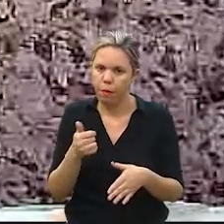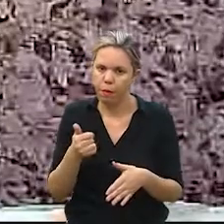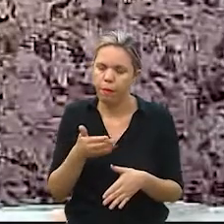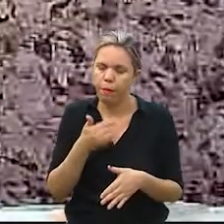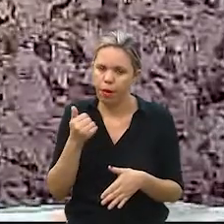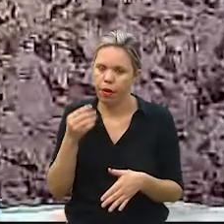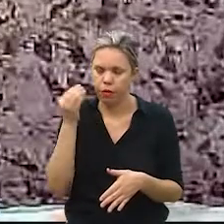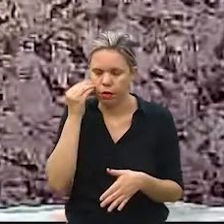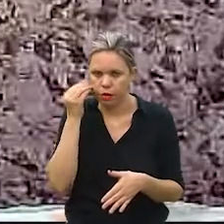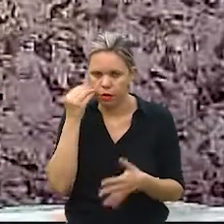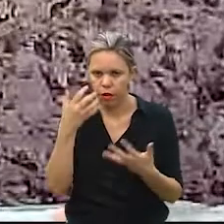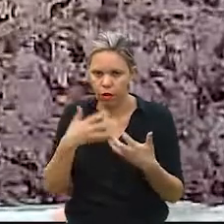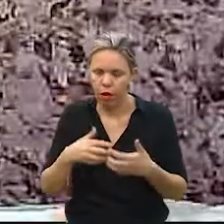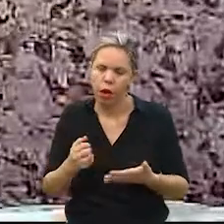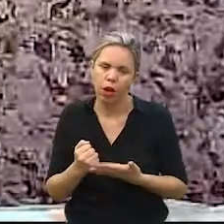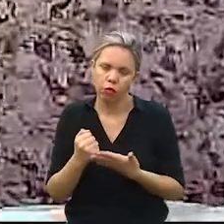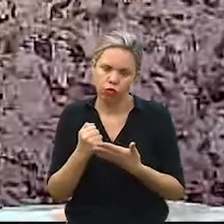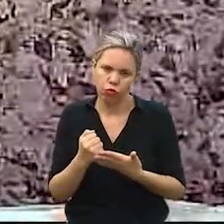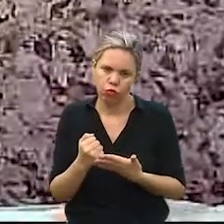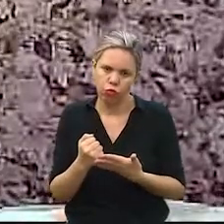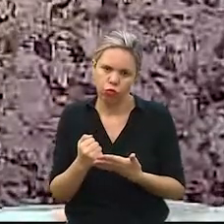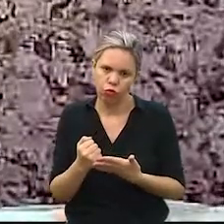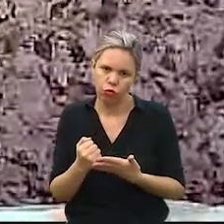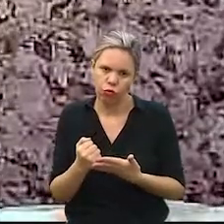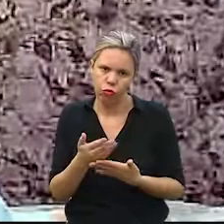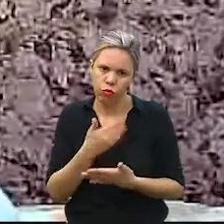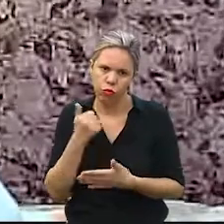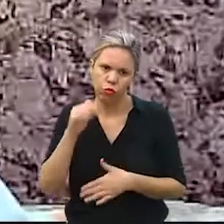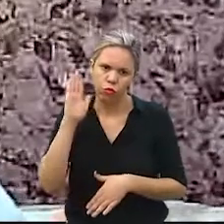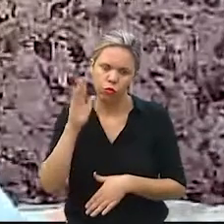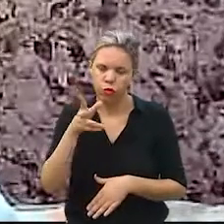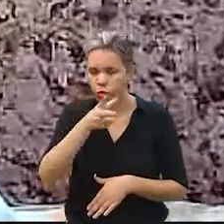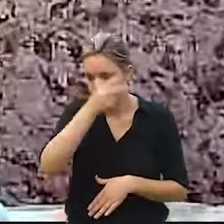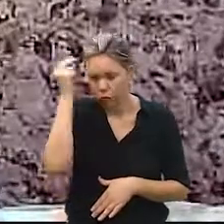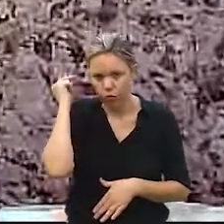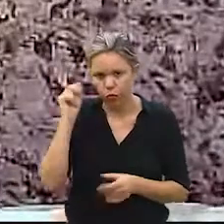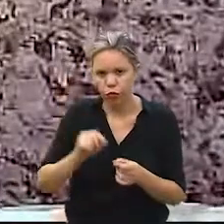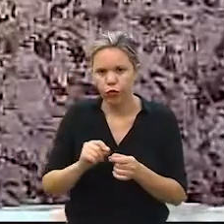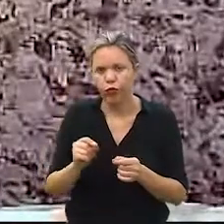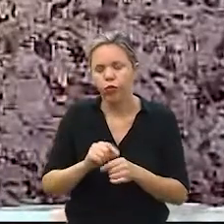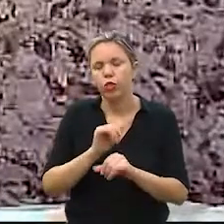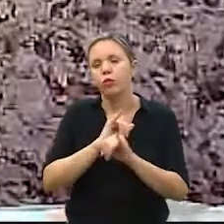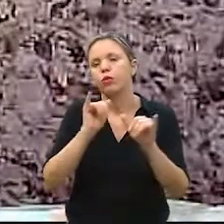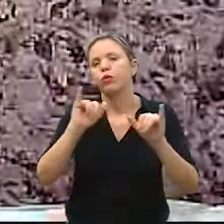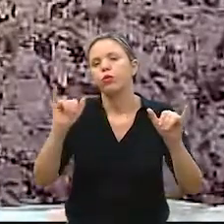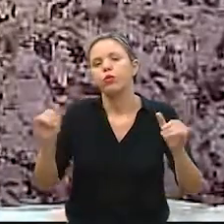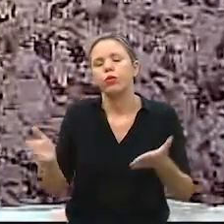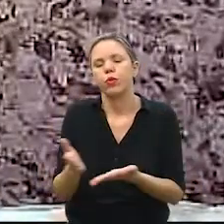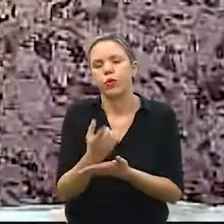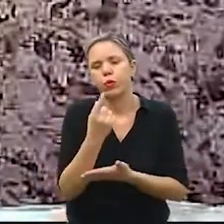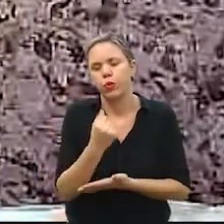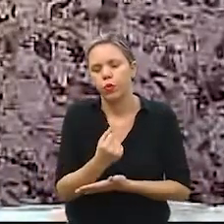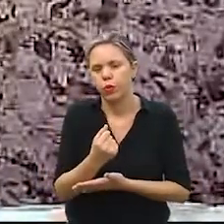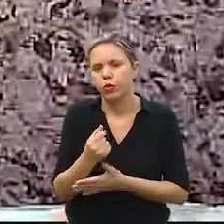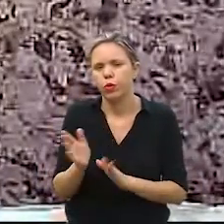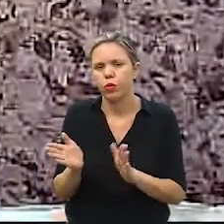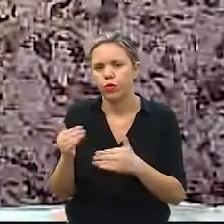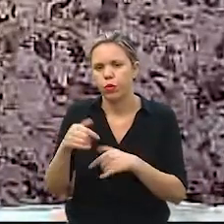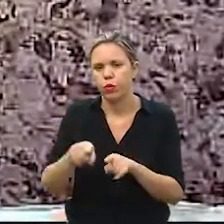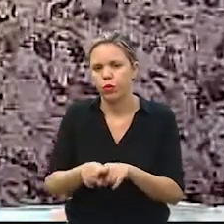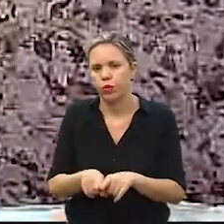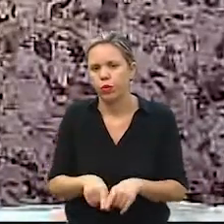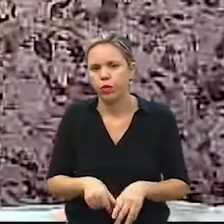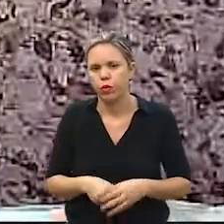tentar ajudá-los um pouco mais. A prefeitura tem feito grandes campanhas para arrecadação de cestas básicas